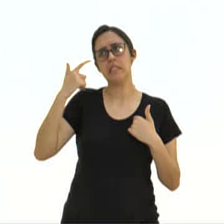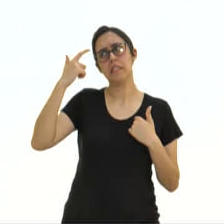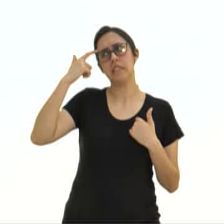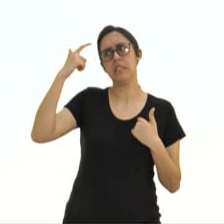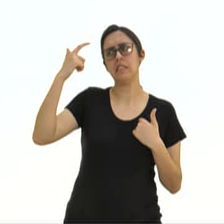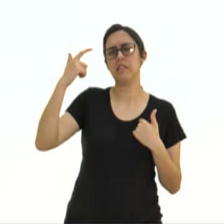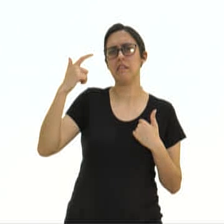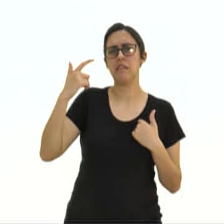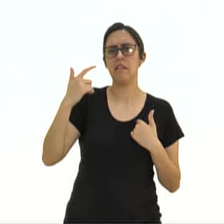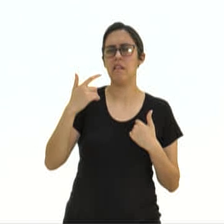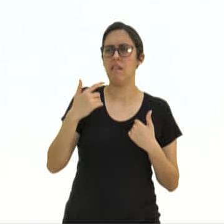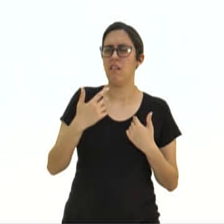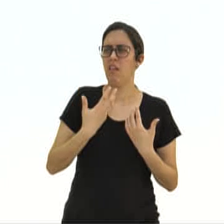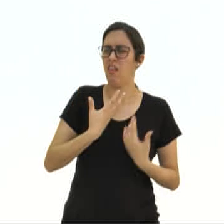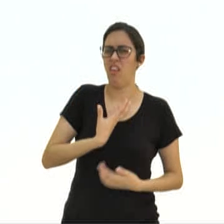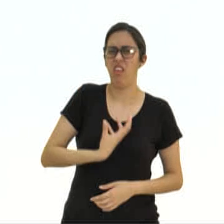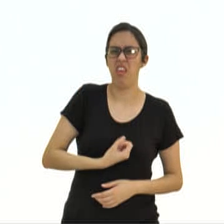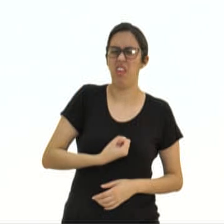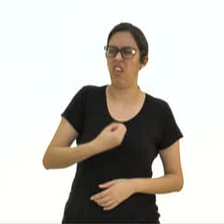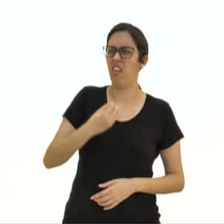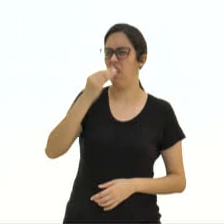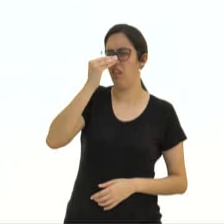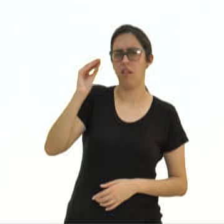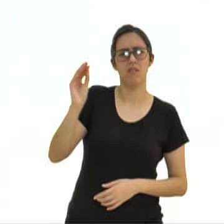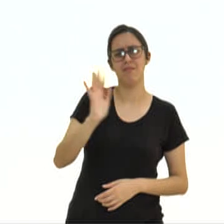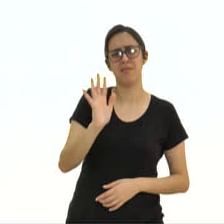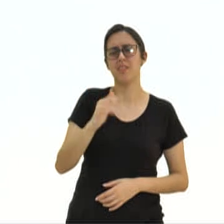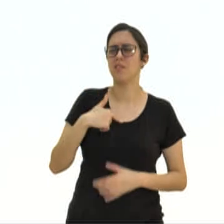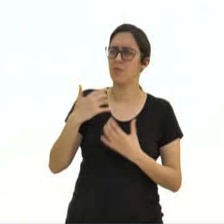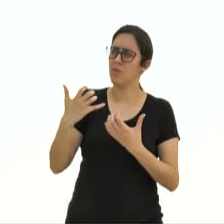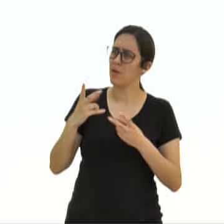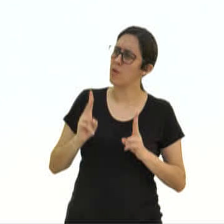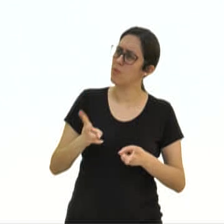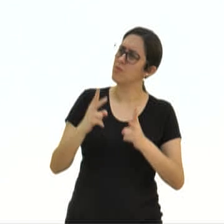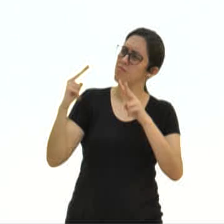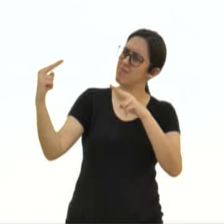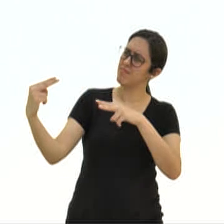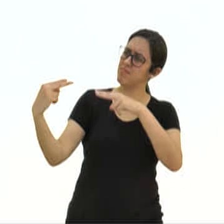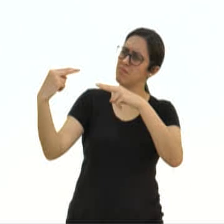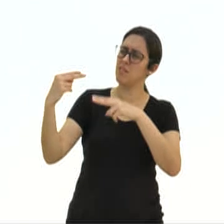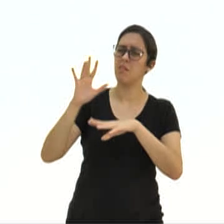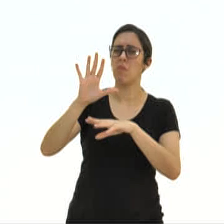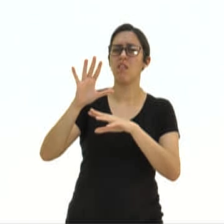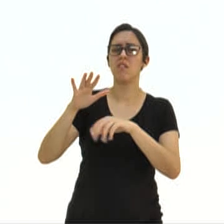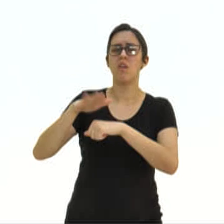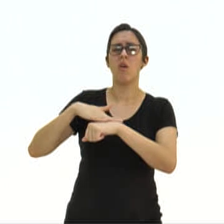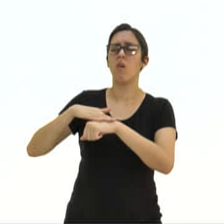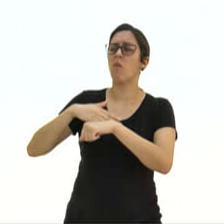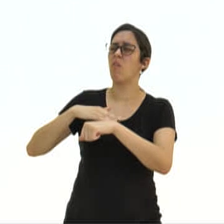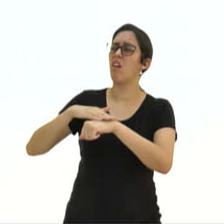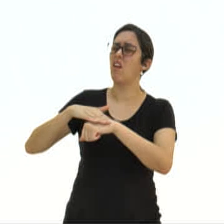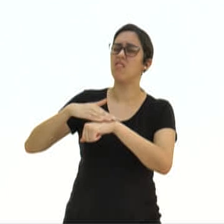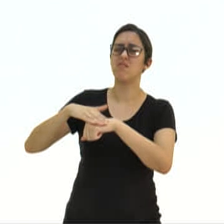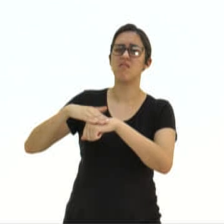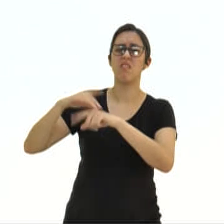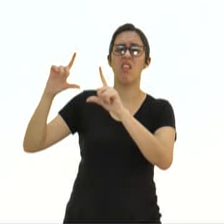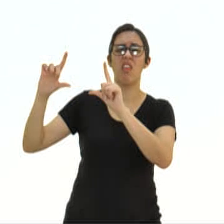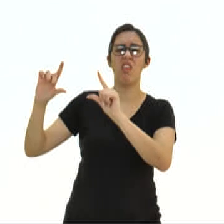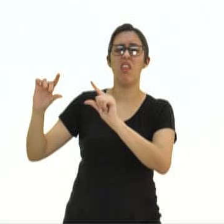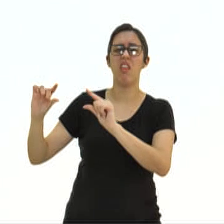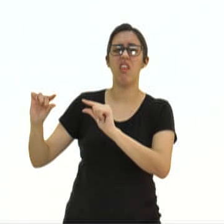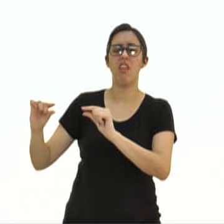era, levava-me os olhos outra vez para Conceição. A conversa ia morrendo. Na rua, o silêncio